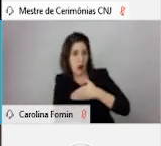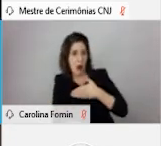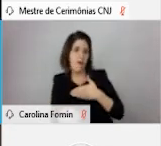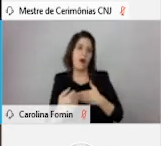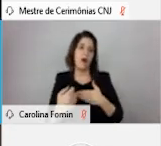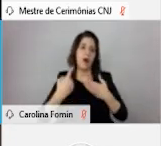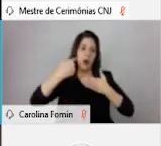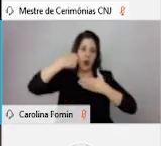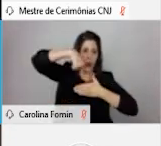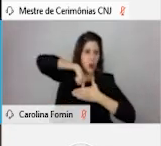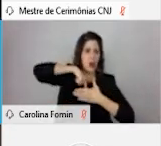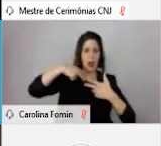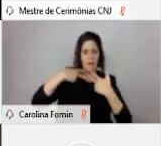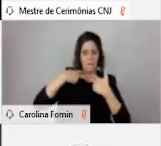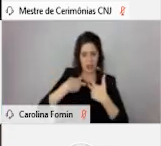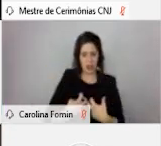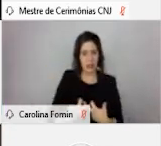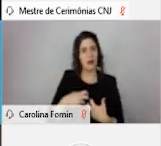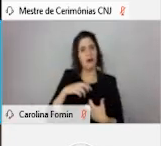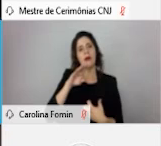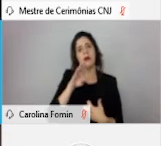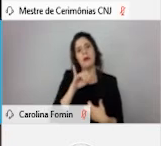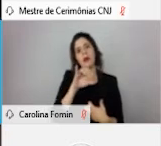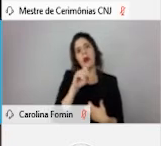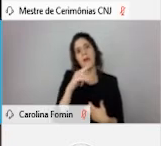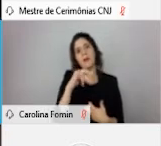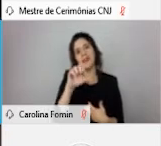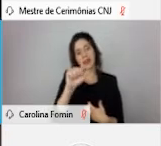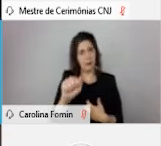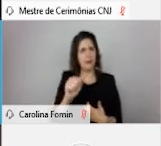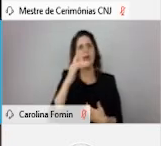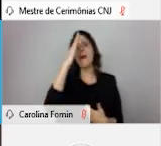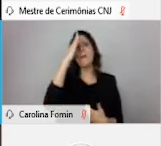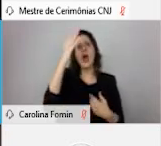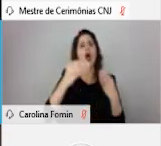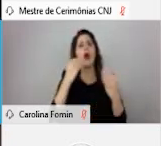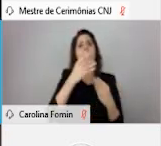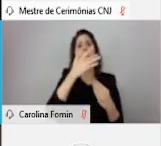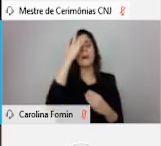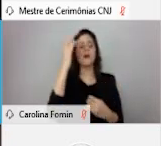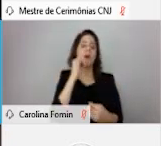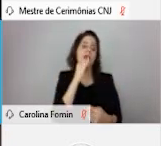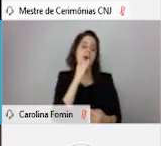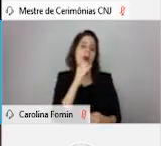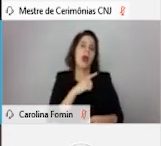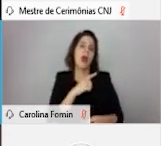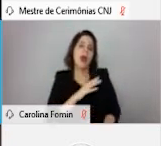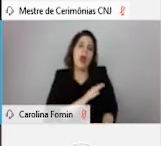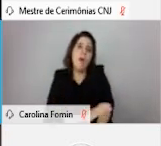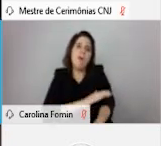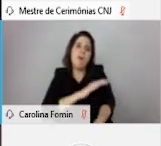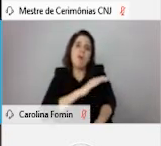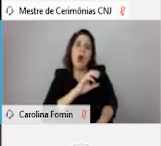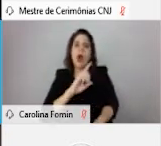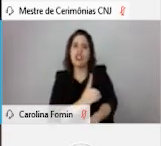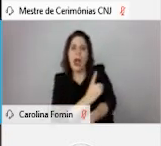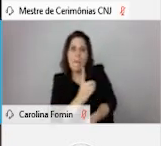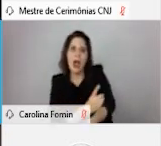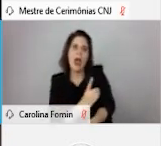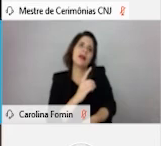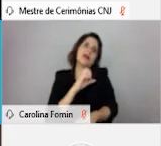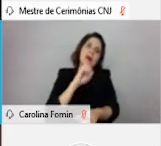representado continuamente. Vocês imaginam que a vida de uma pessoa, por exemplo, que tem hipertensão, diabetes, são doenças extremamente prevalentes, ela não